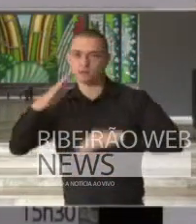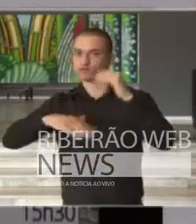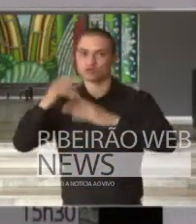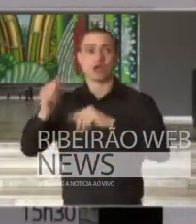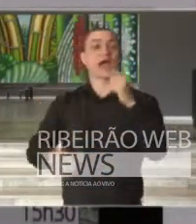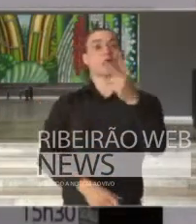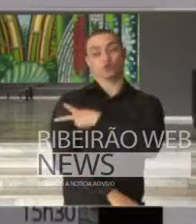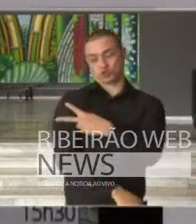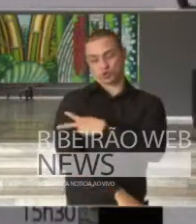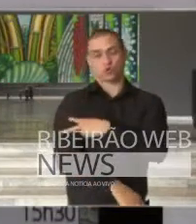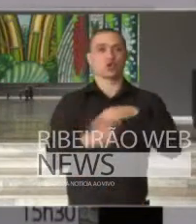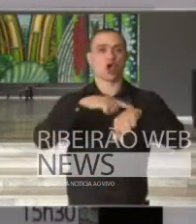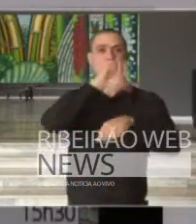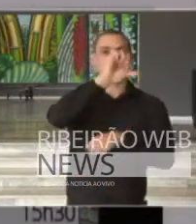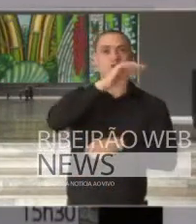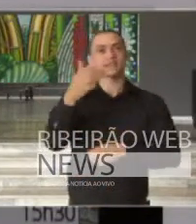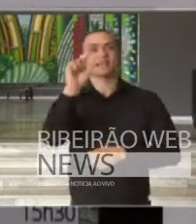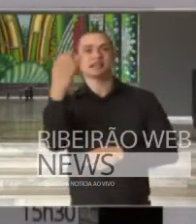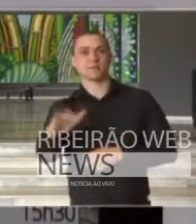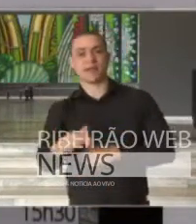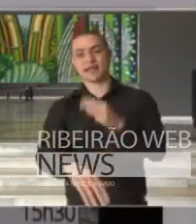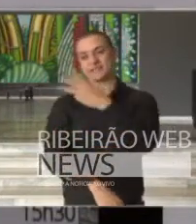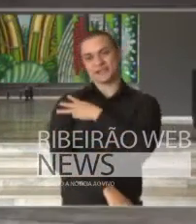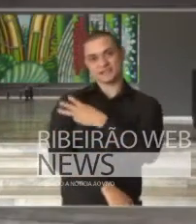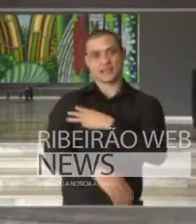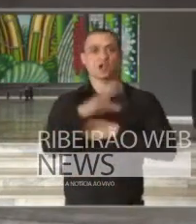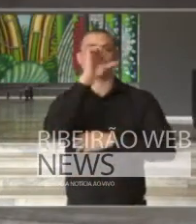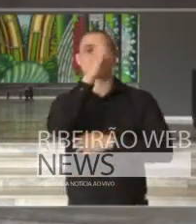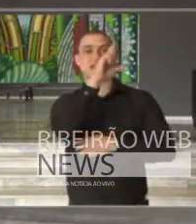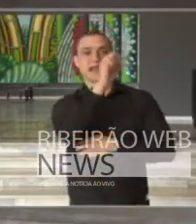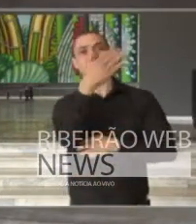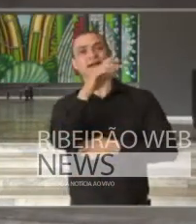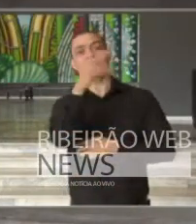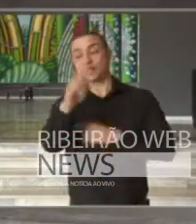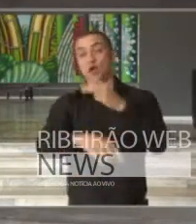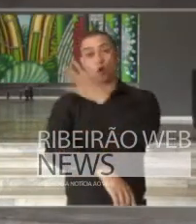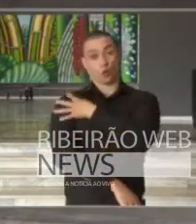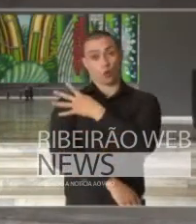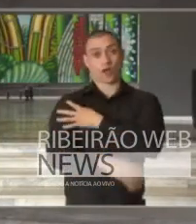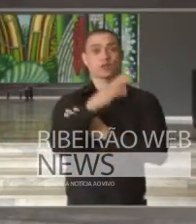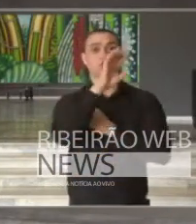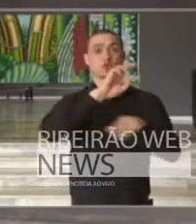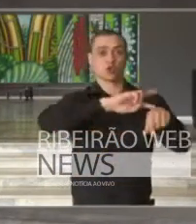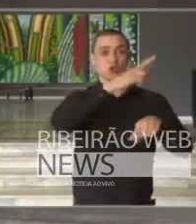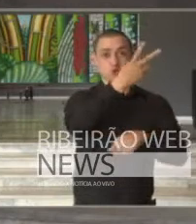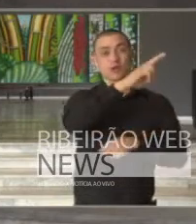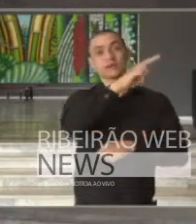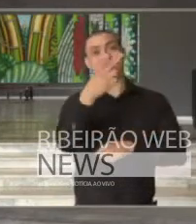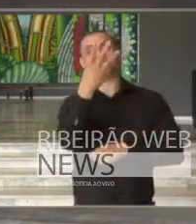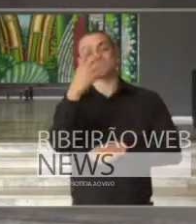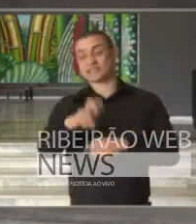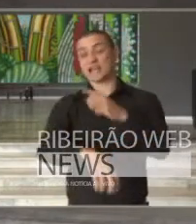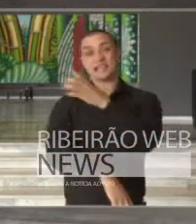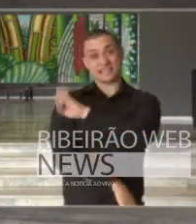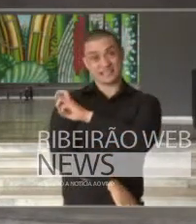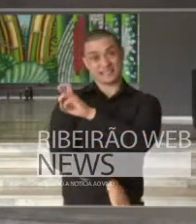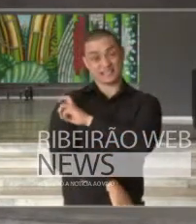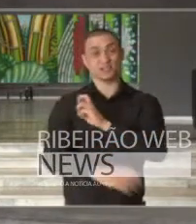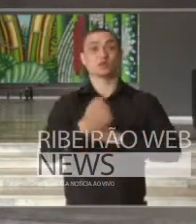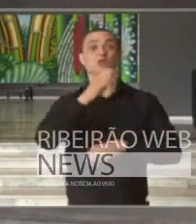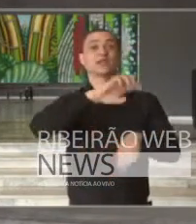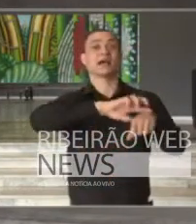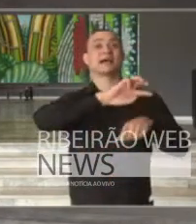das 9 às 10h30, o terceiro ano das 10h30 às 12h, quarto ano das 14 às 15h30 e o quinto ano das 15h30